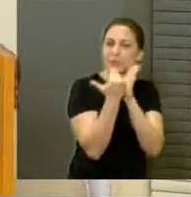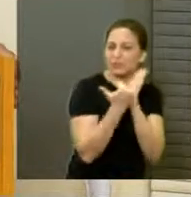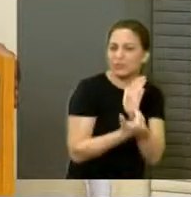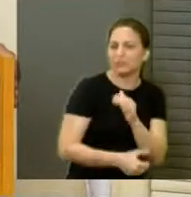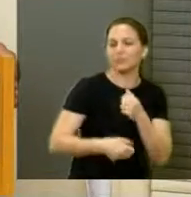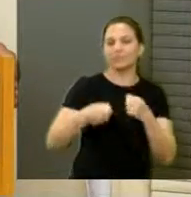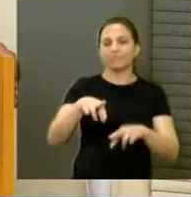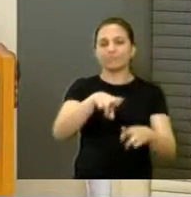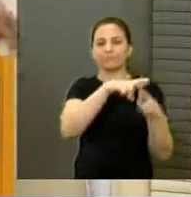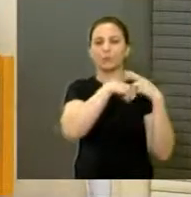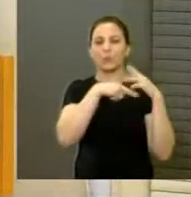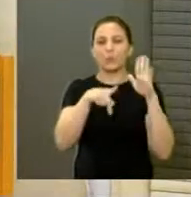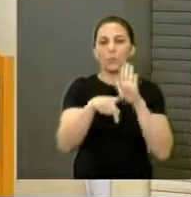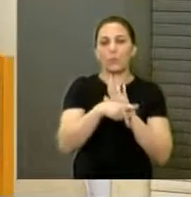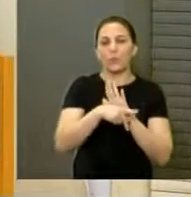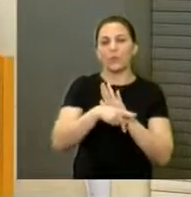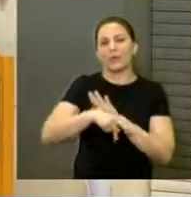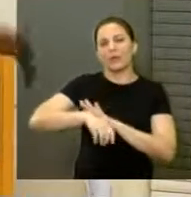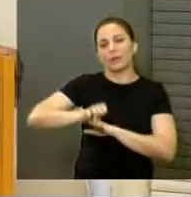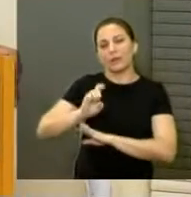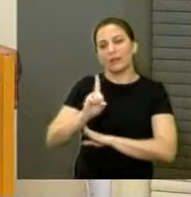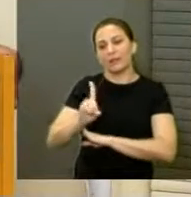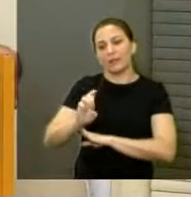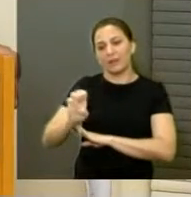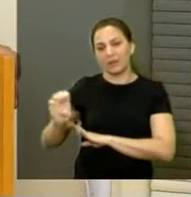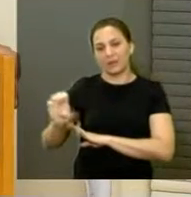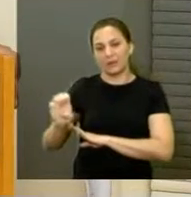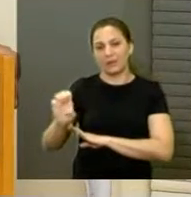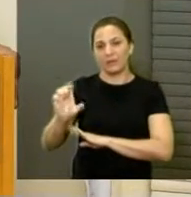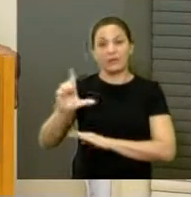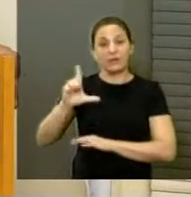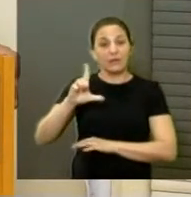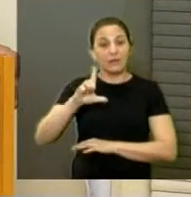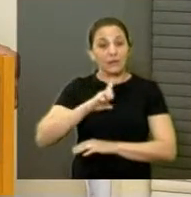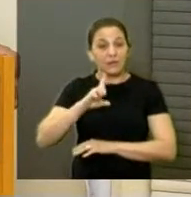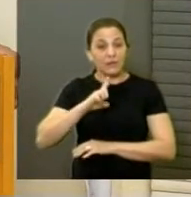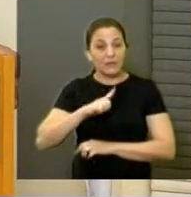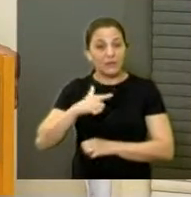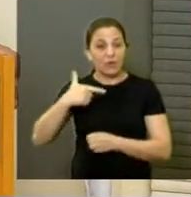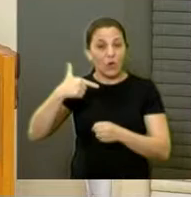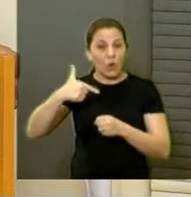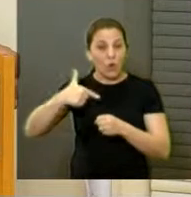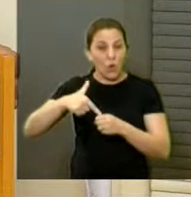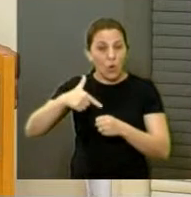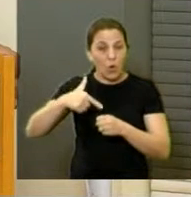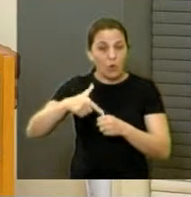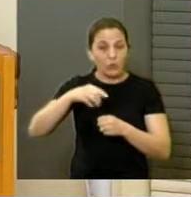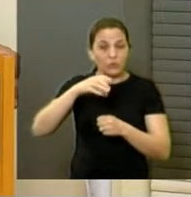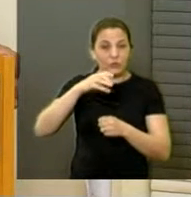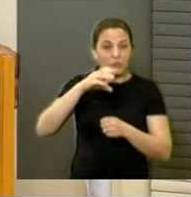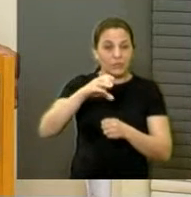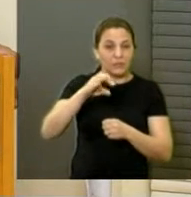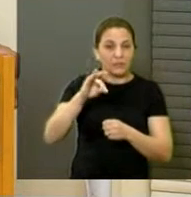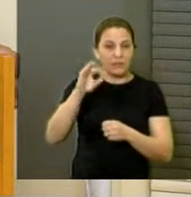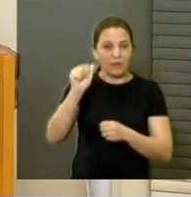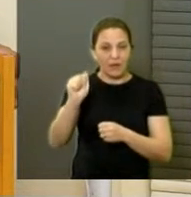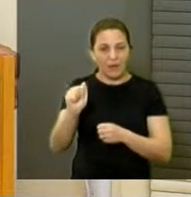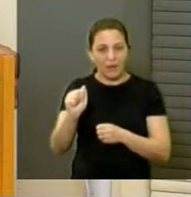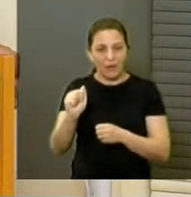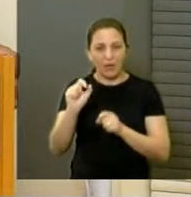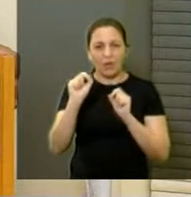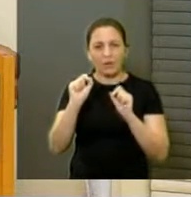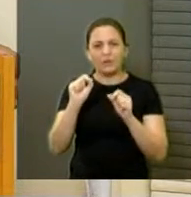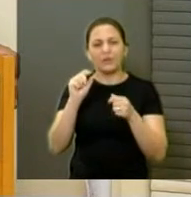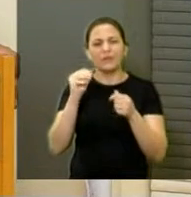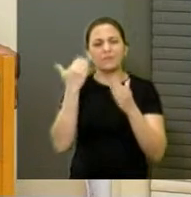cabíveis. Quando teve o vazamento de óleo na CTA, que medida que